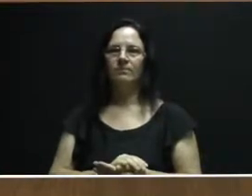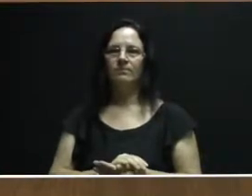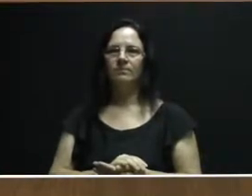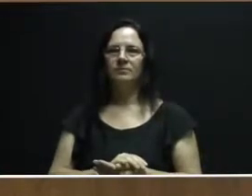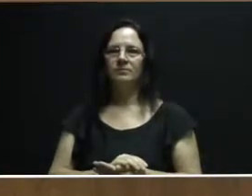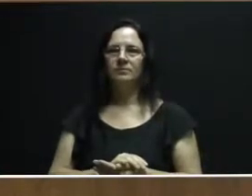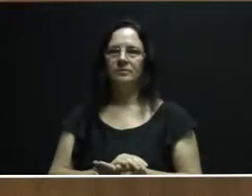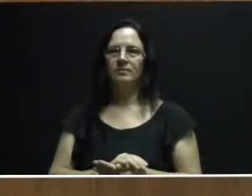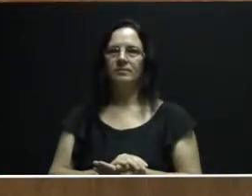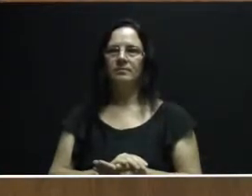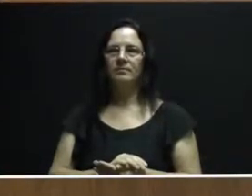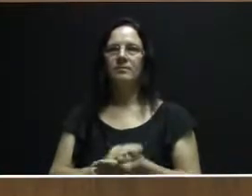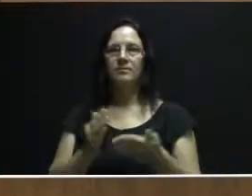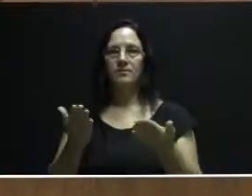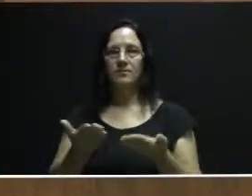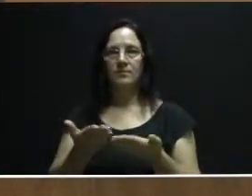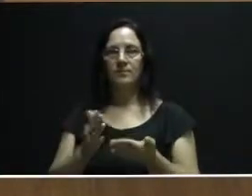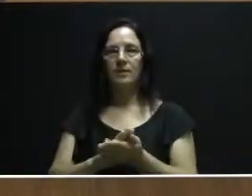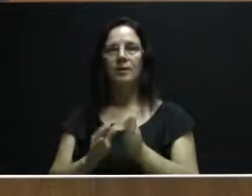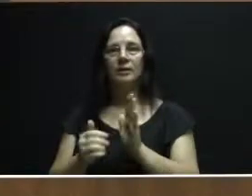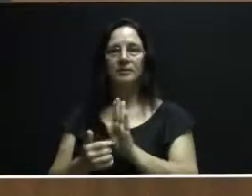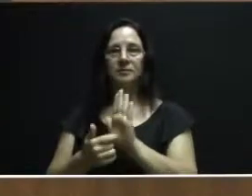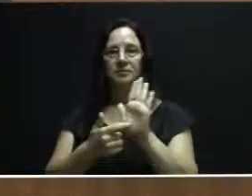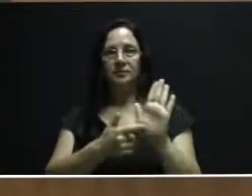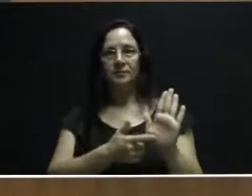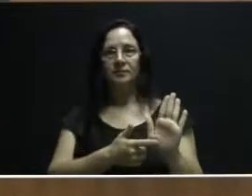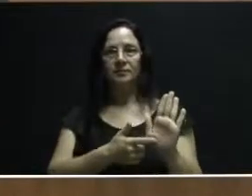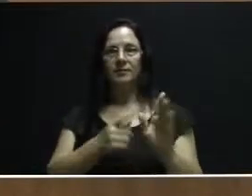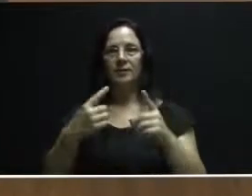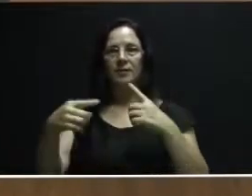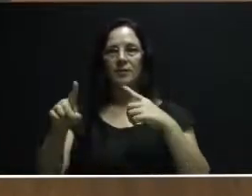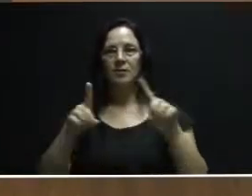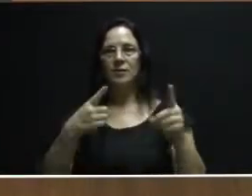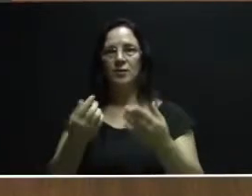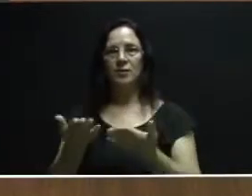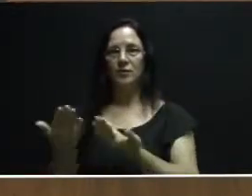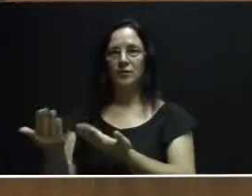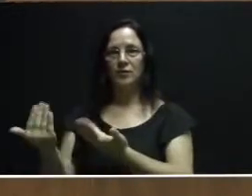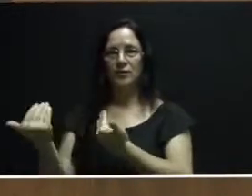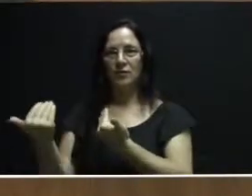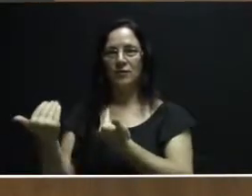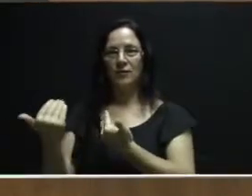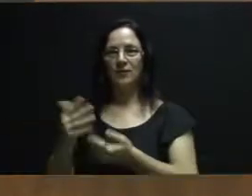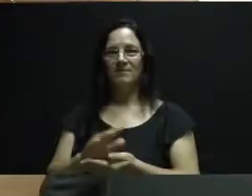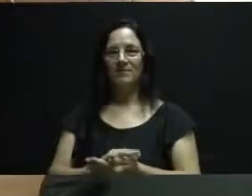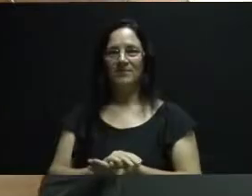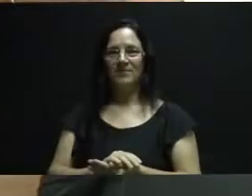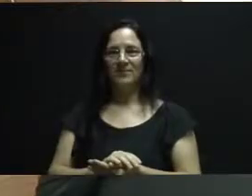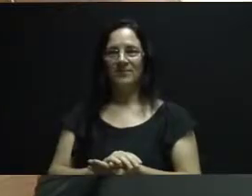Neste momento, acompanharemos uma apresentação da Orquestra Jovem Cubatão Sinfonia.